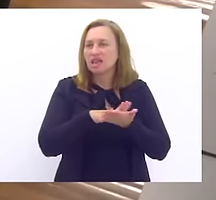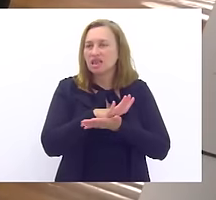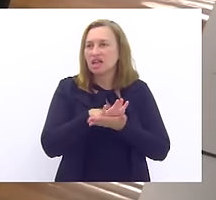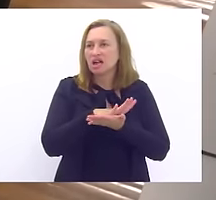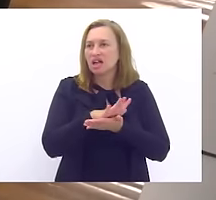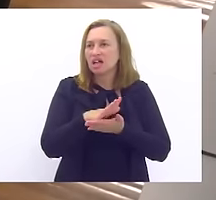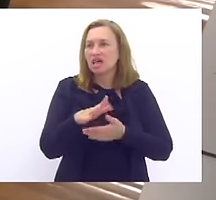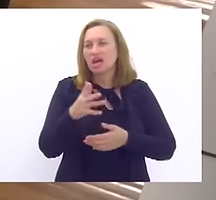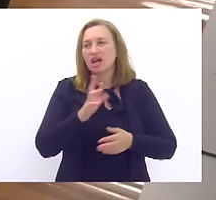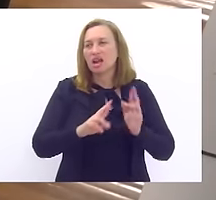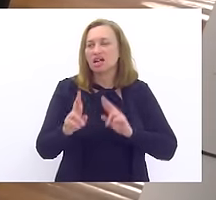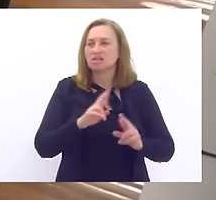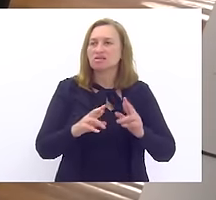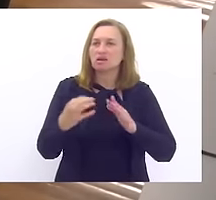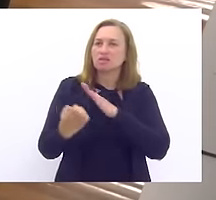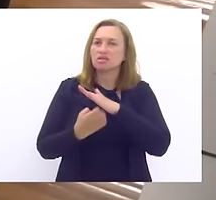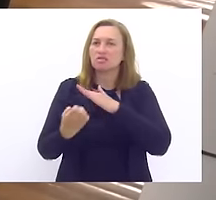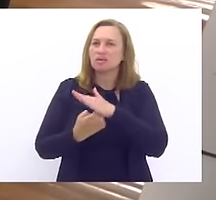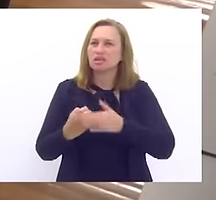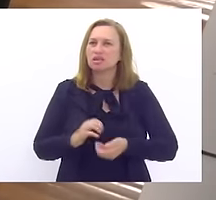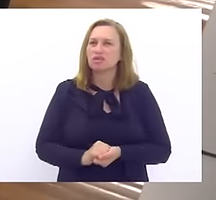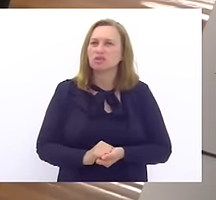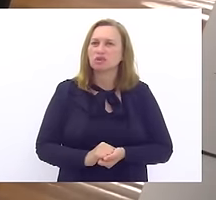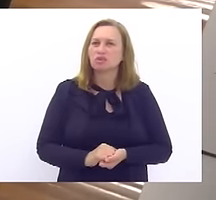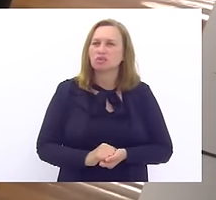e os dois decorativo